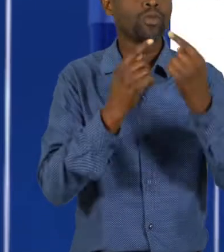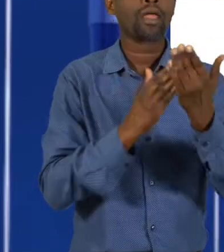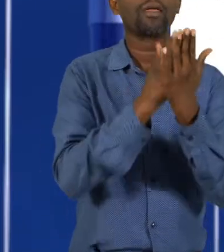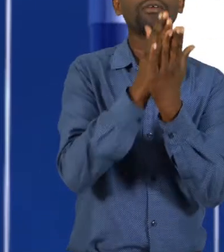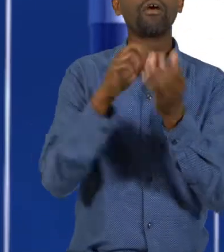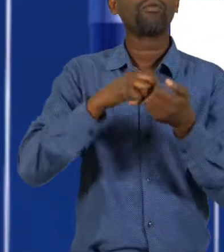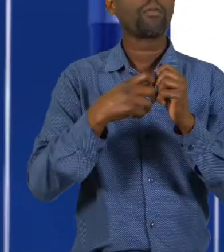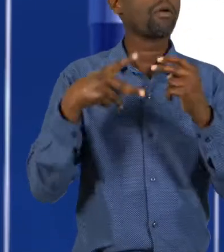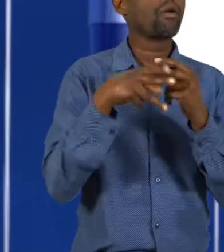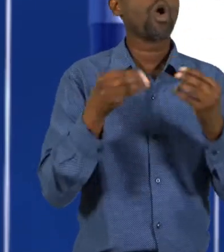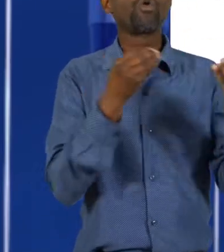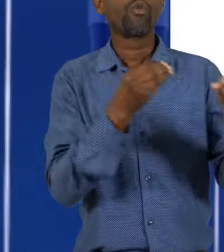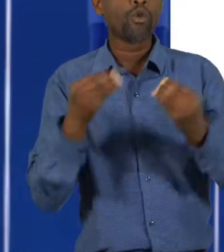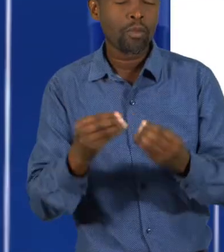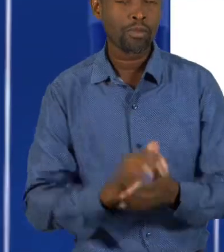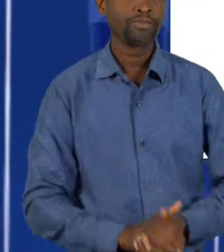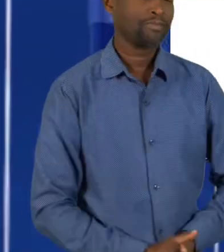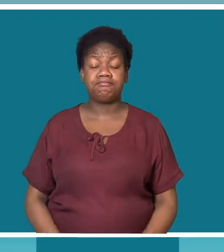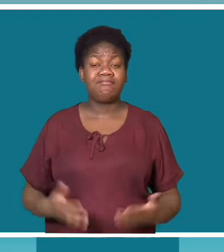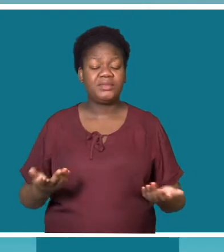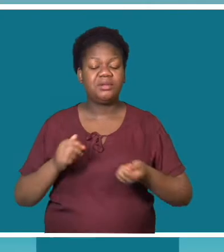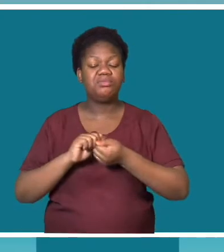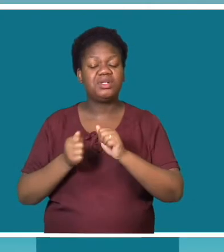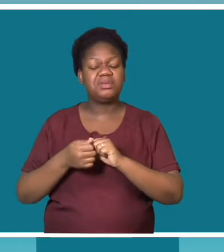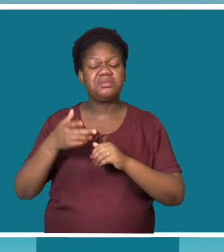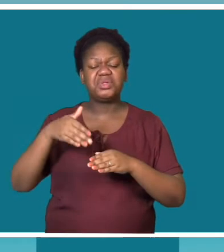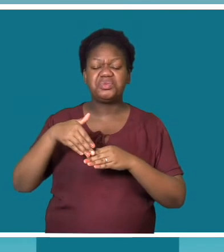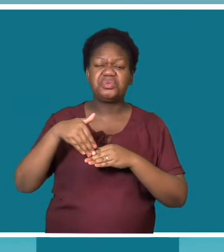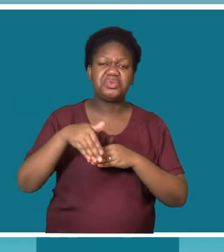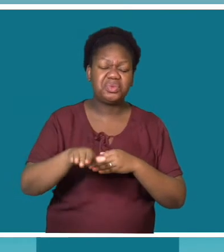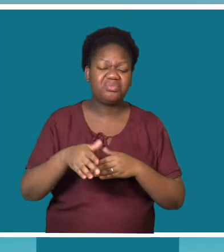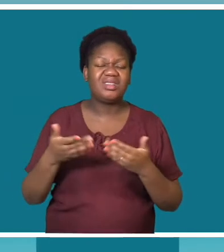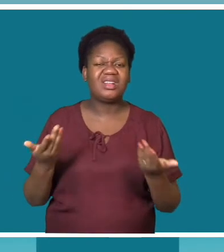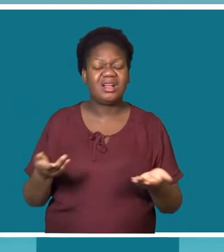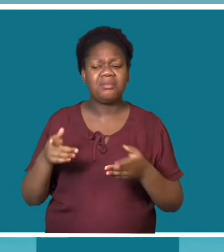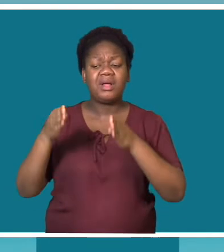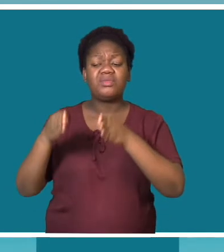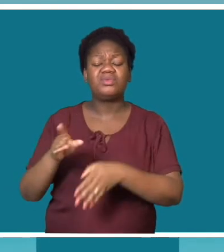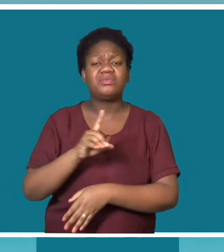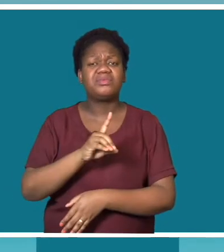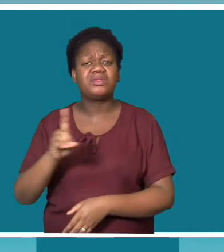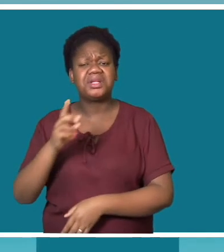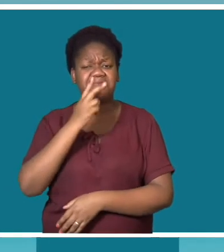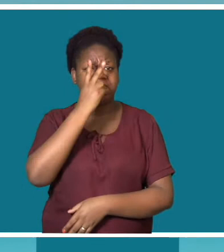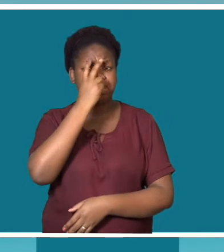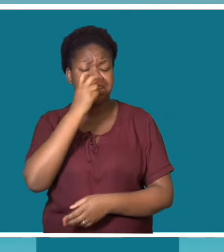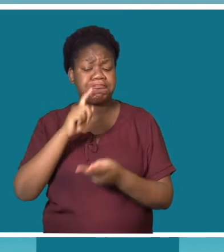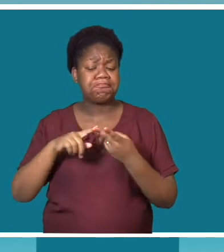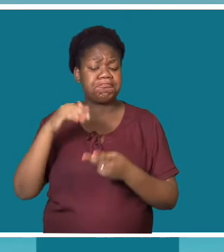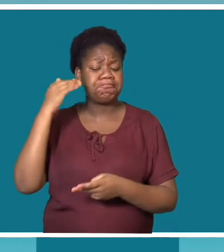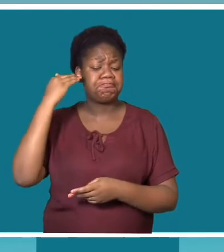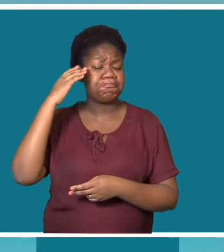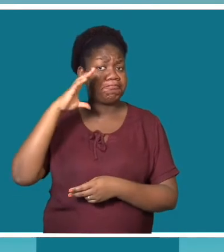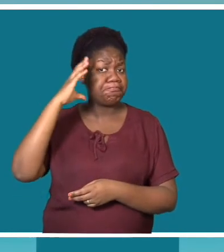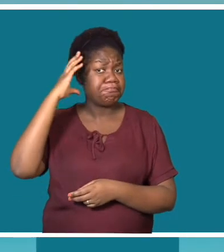a tecnologia a favor desta camada social. O acesso a tecnologias de informação e comunicação em Moçambique continua a ser um problema para